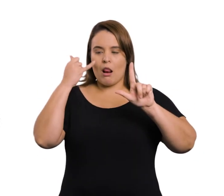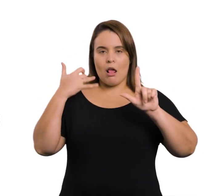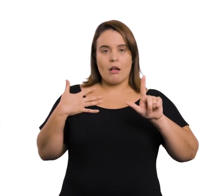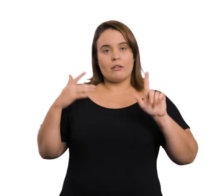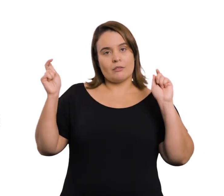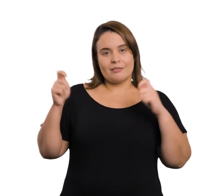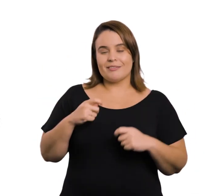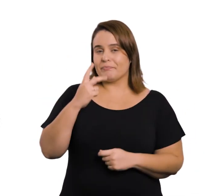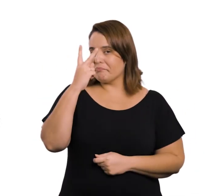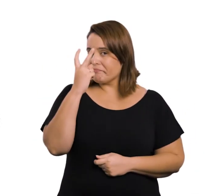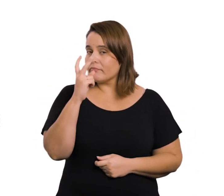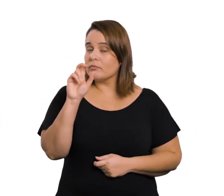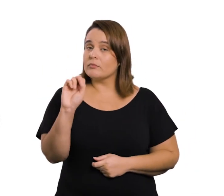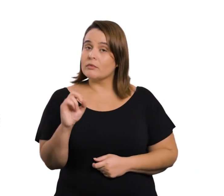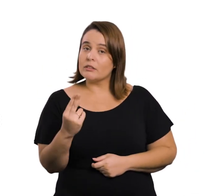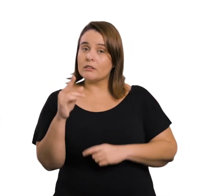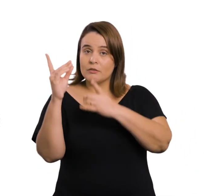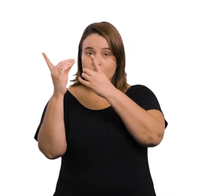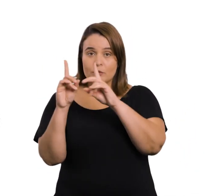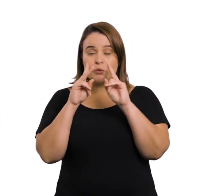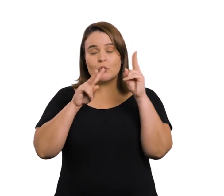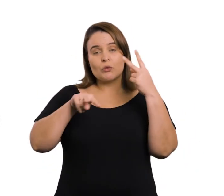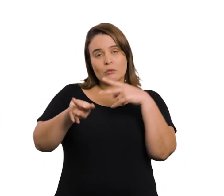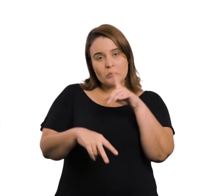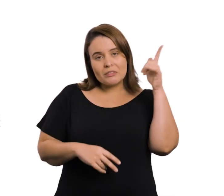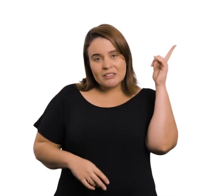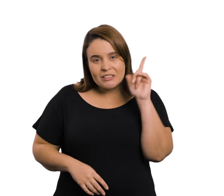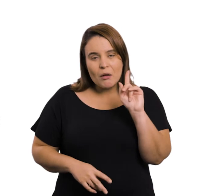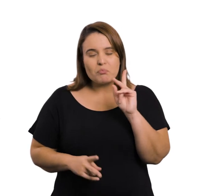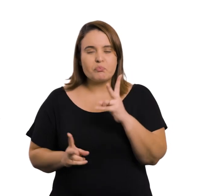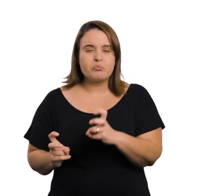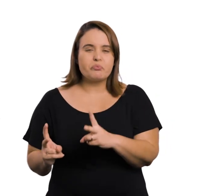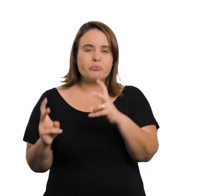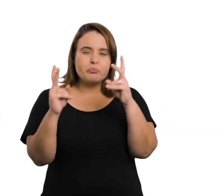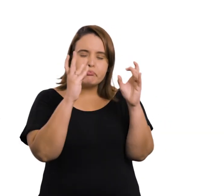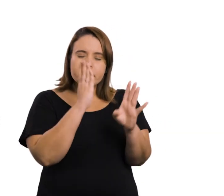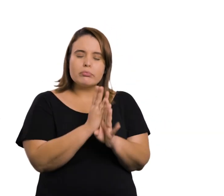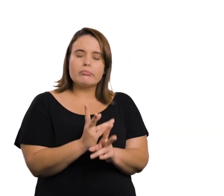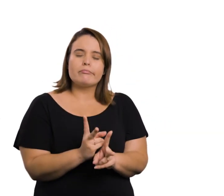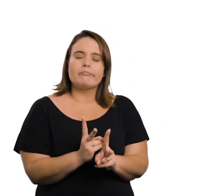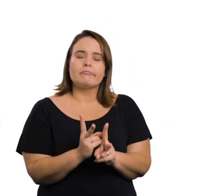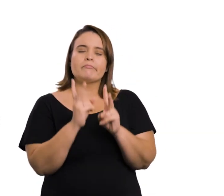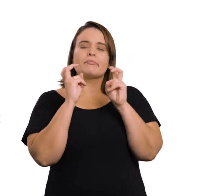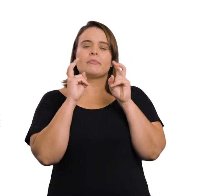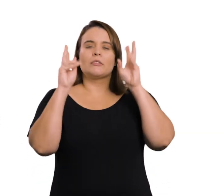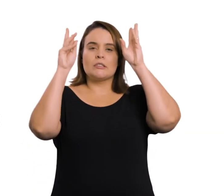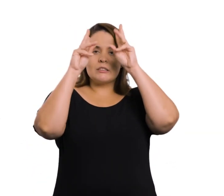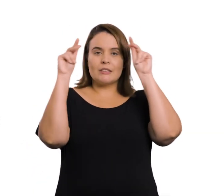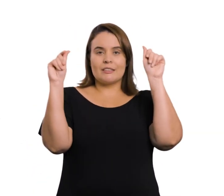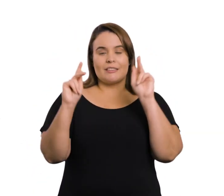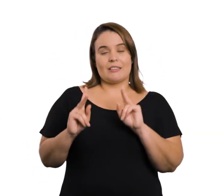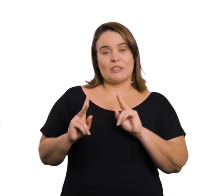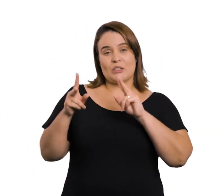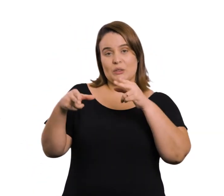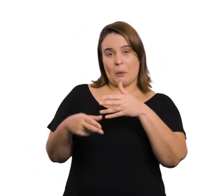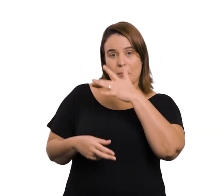esta aparece, possibilitando que a pessoa com deficiência visual desfrute integralmente do conteúdo e